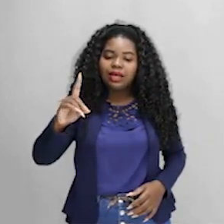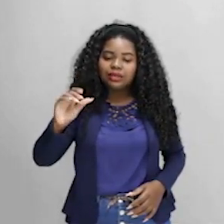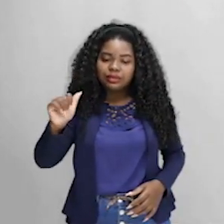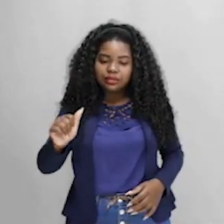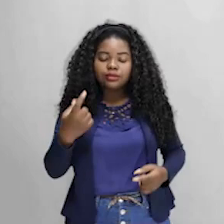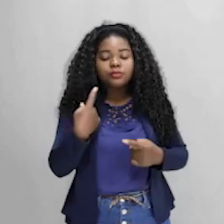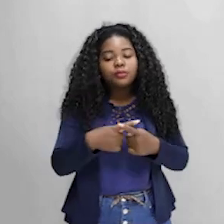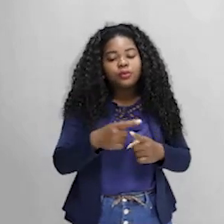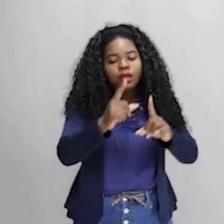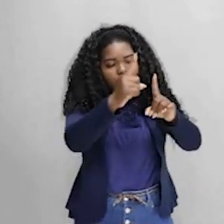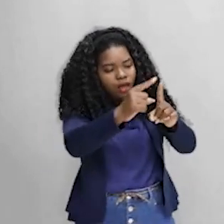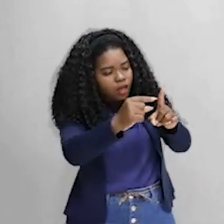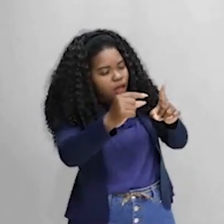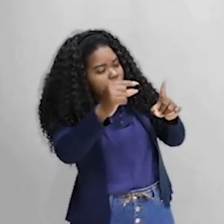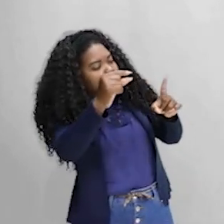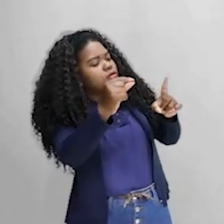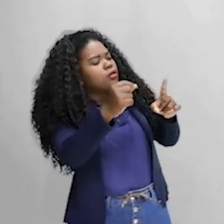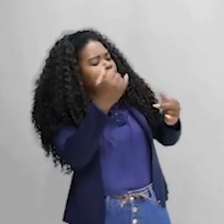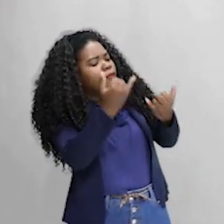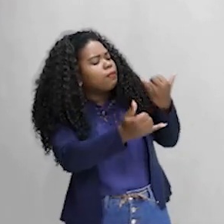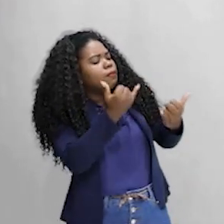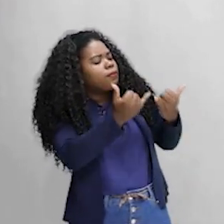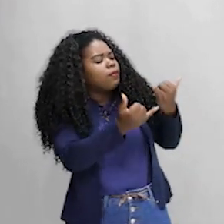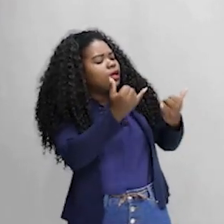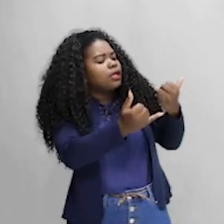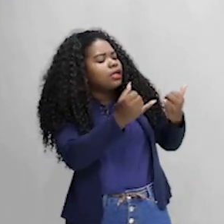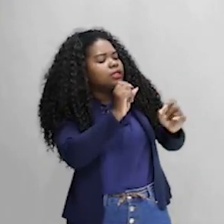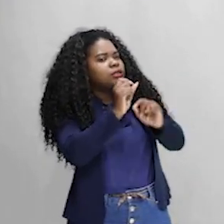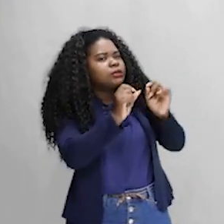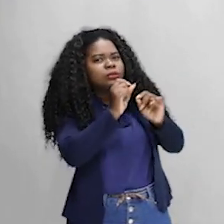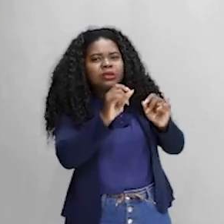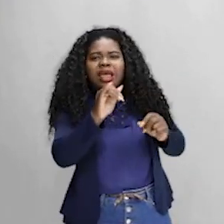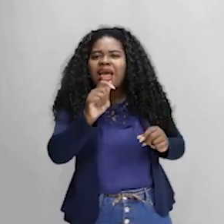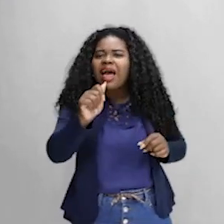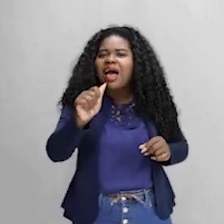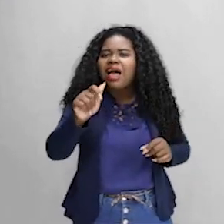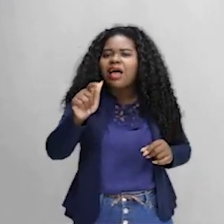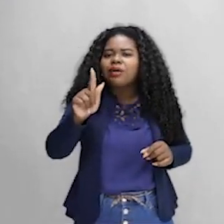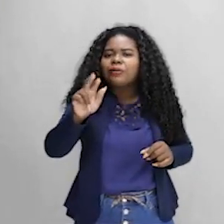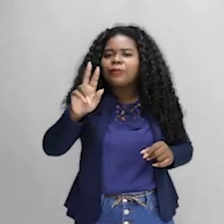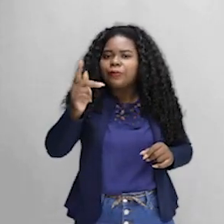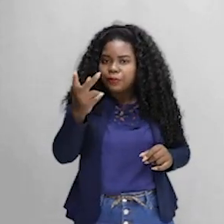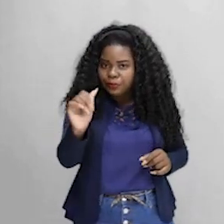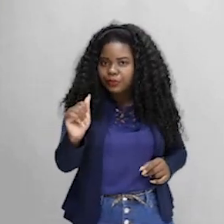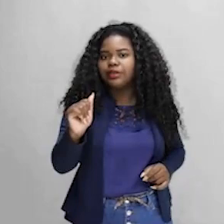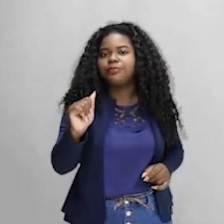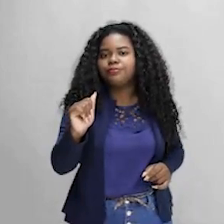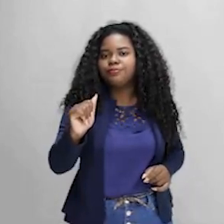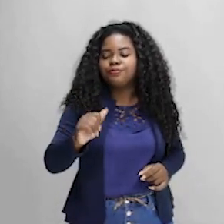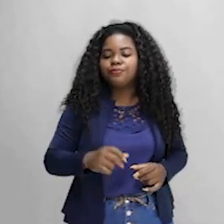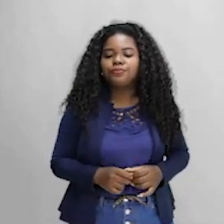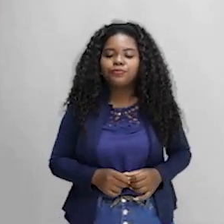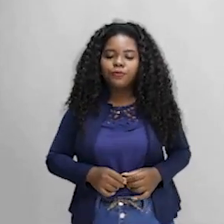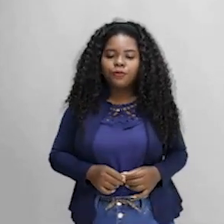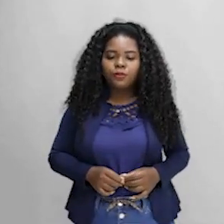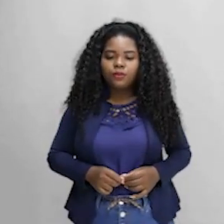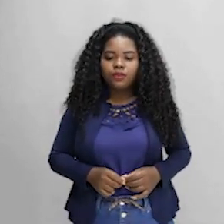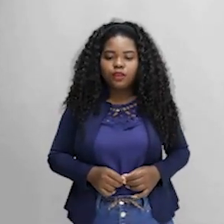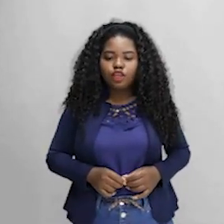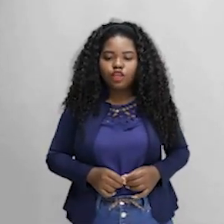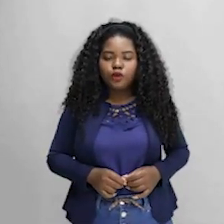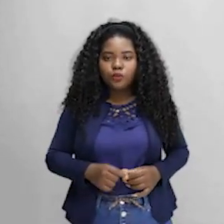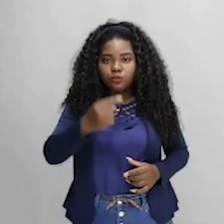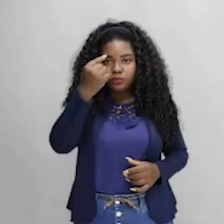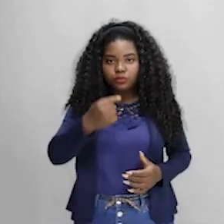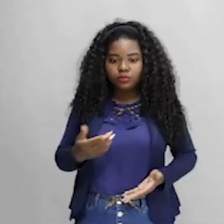folhas parecem como verdadeiras agulhas, tá certo? Então, floresta aciculifoliada, tá bom? Essa daqui é